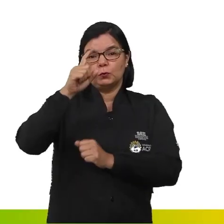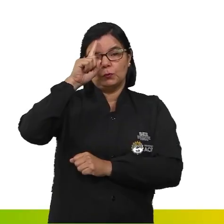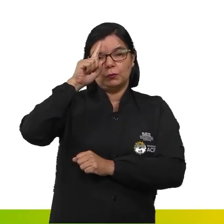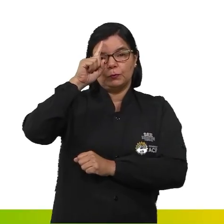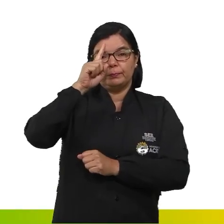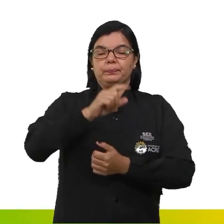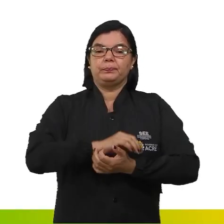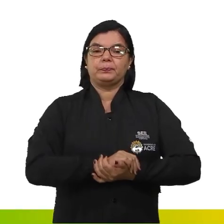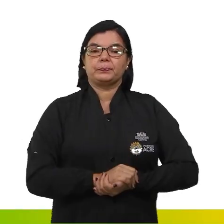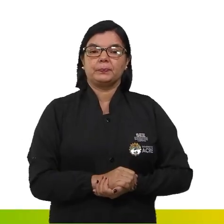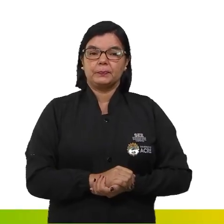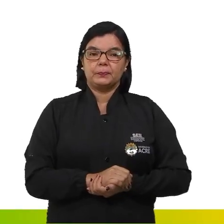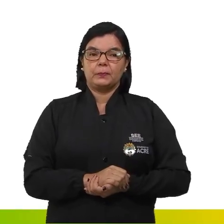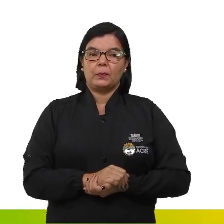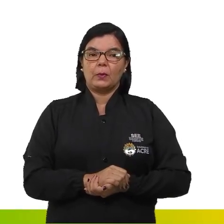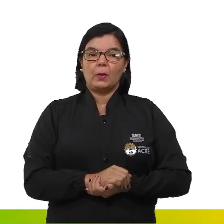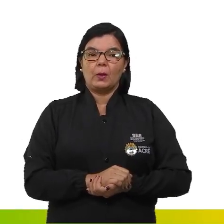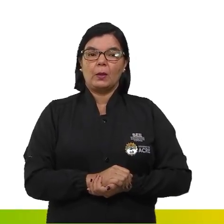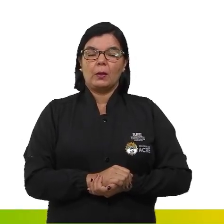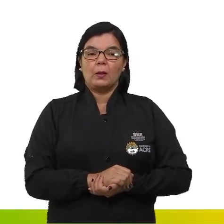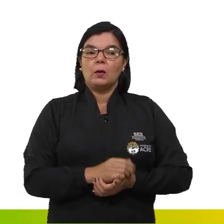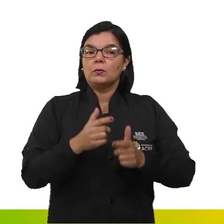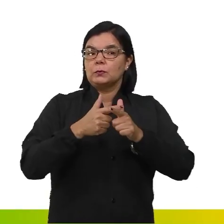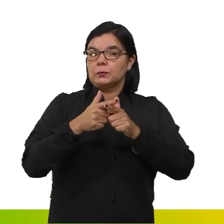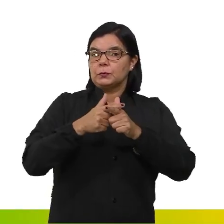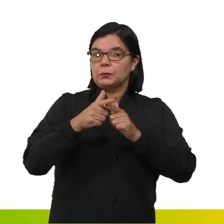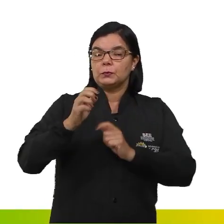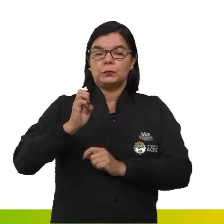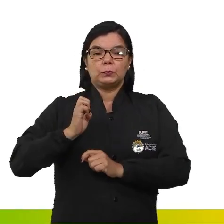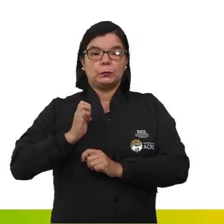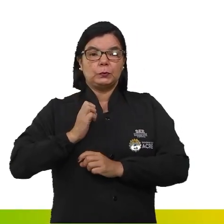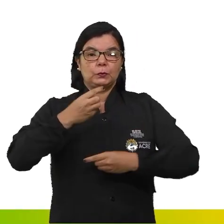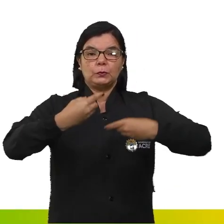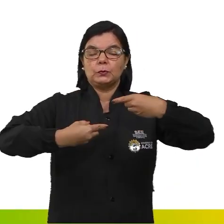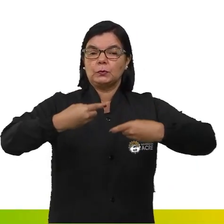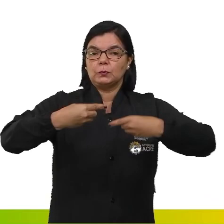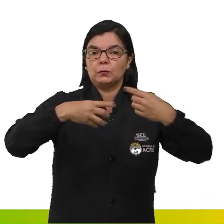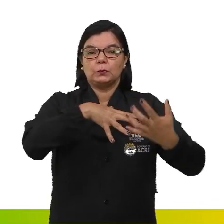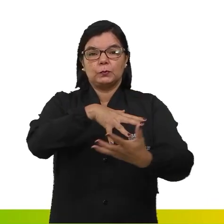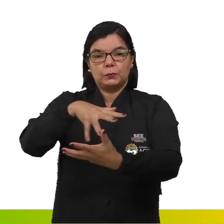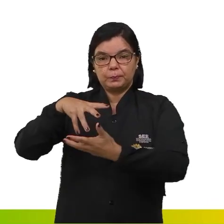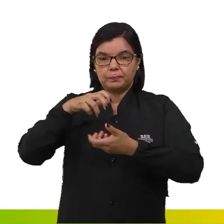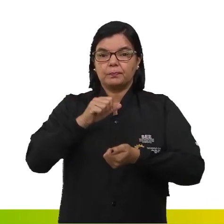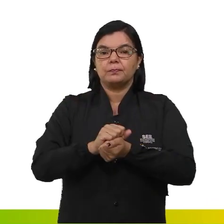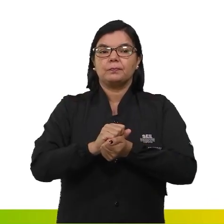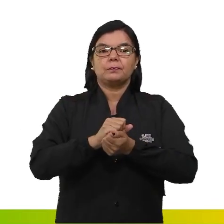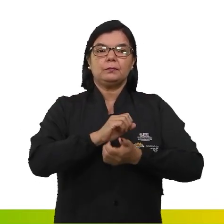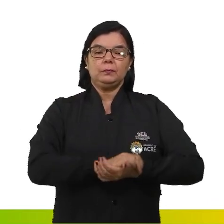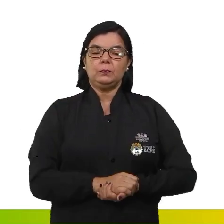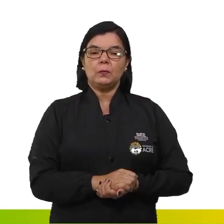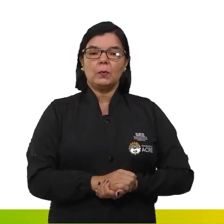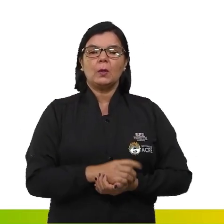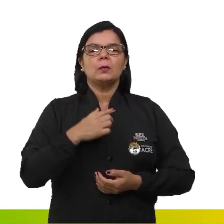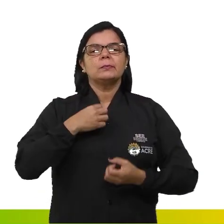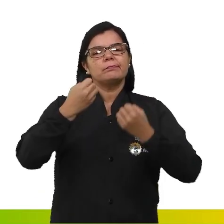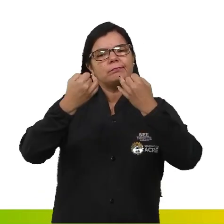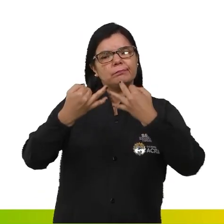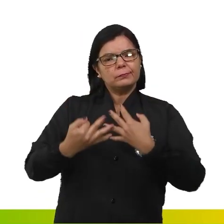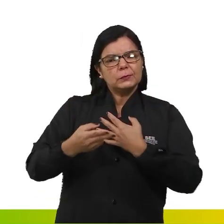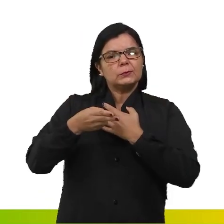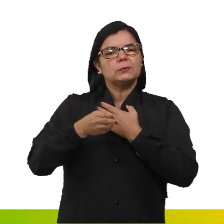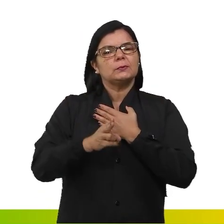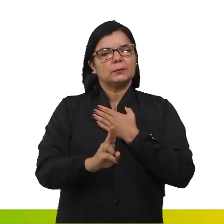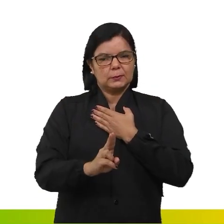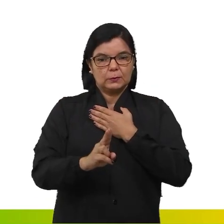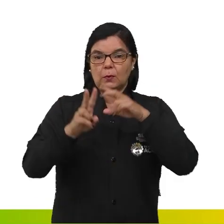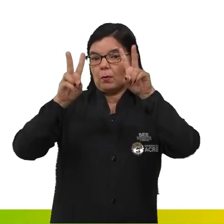dia. Então, problemas éticos e políticos no mundo. Então, nós estamos dando